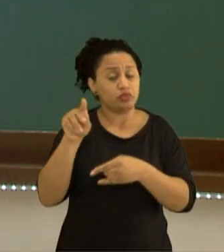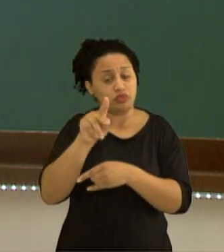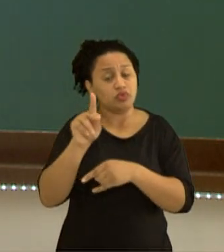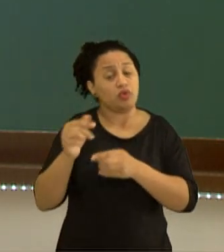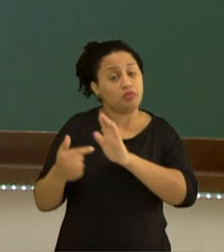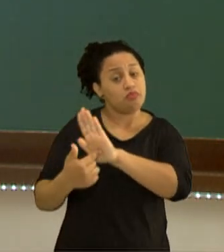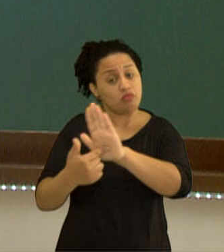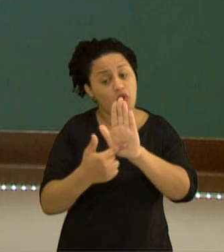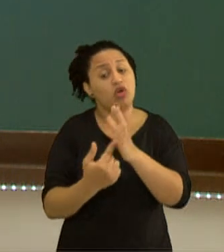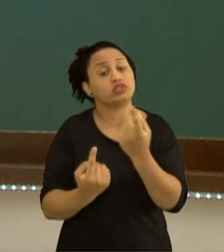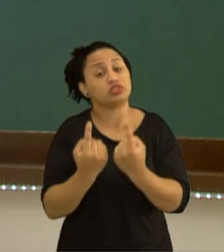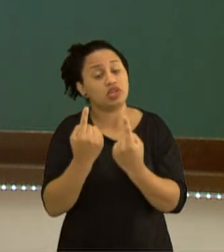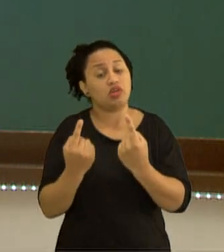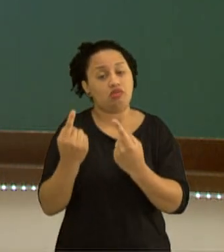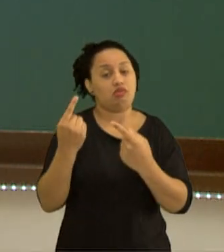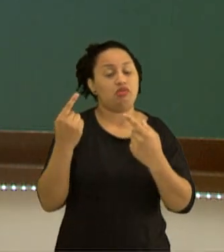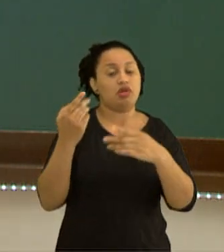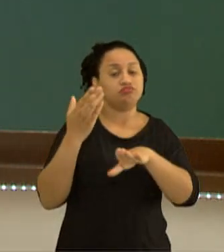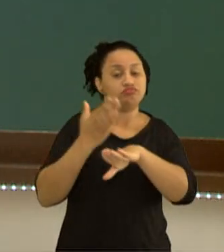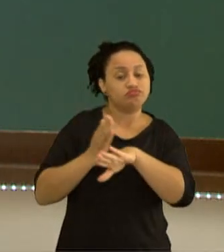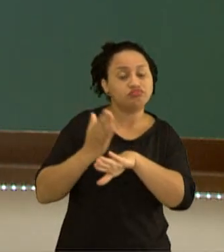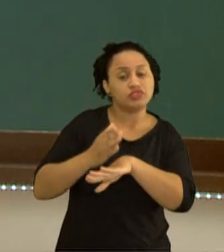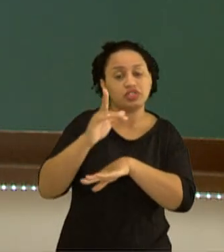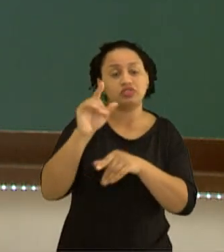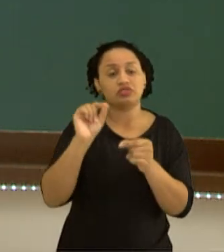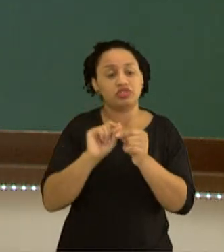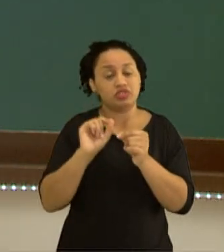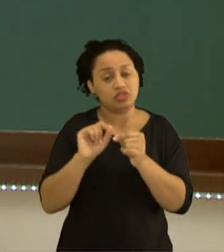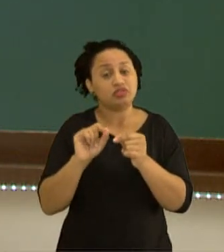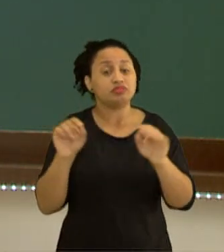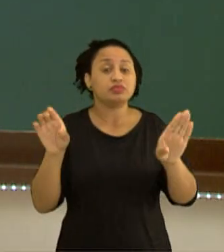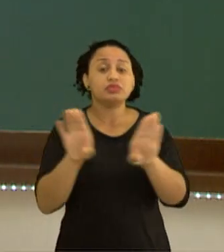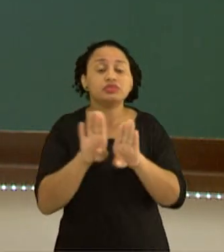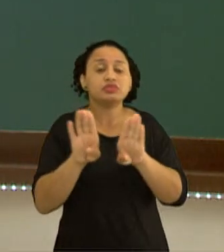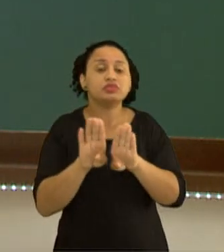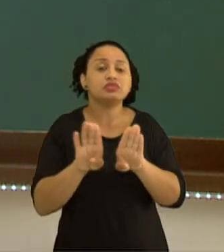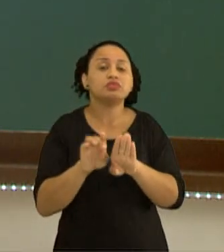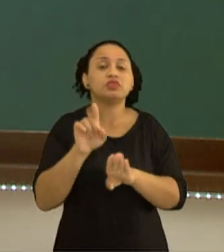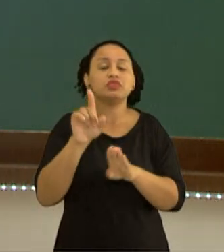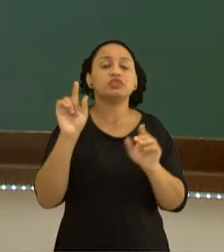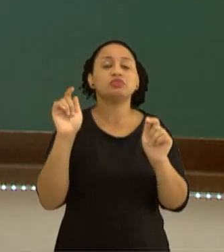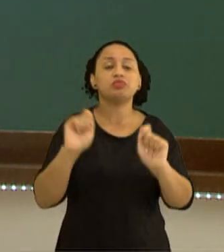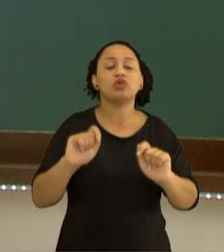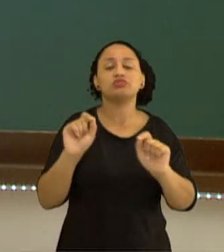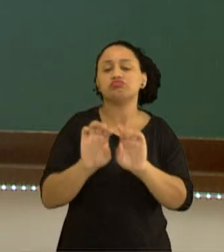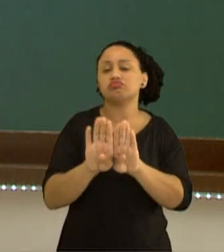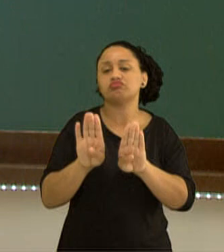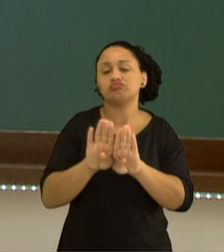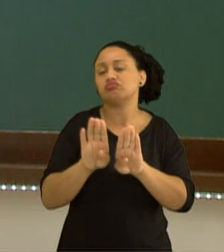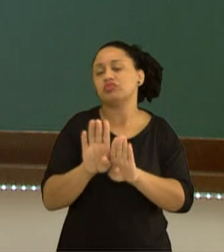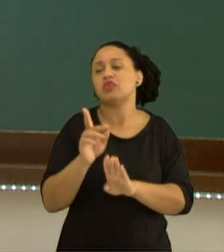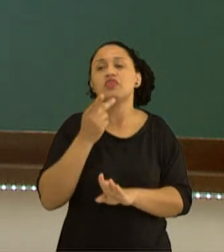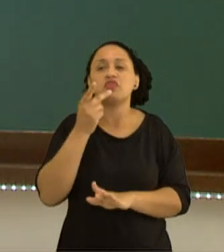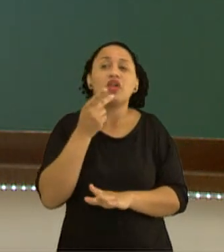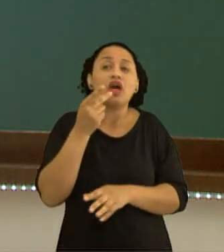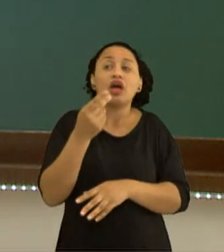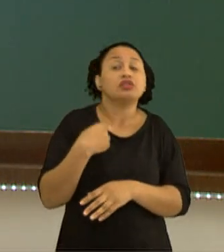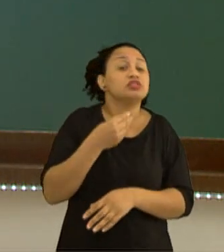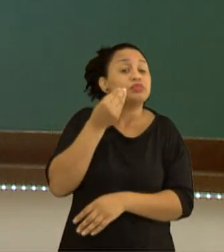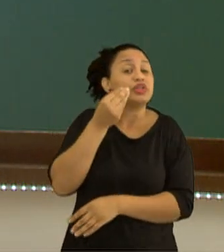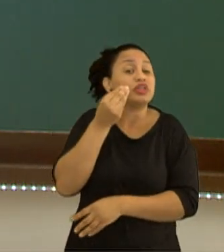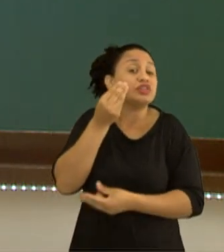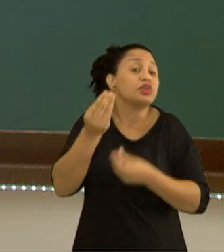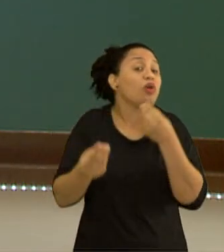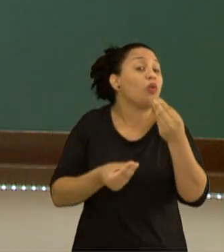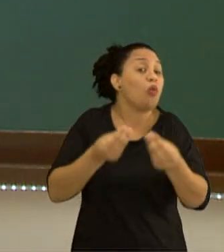apresente quais foram os exercícios que você realizou. Além disso, você pode falar e citar ali como que foi, né, como foi a